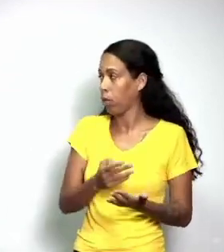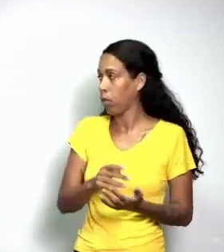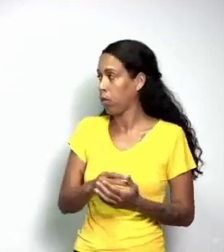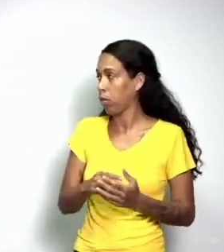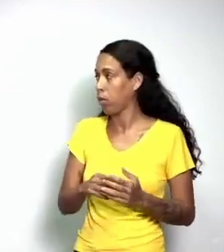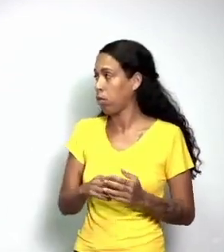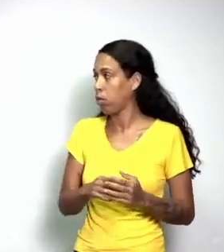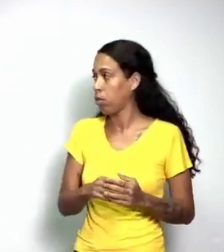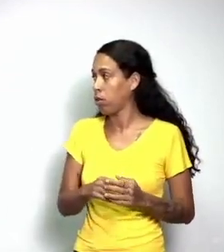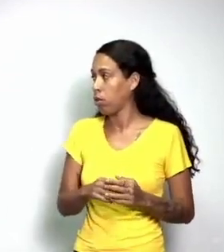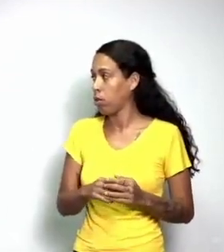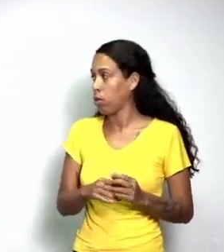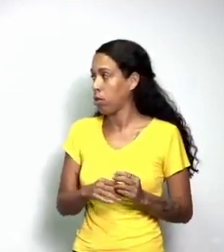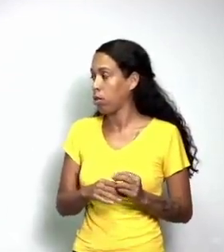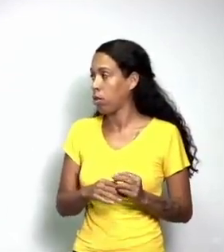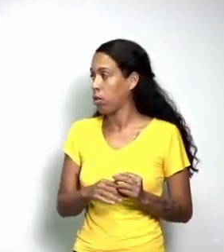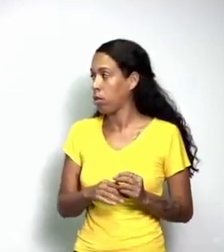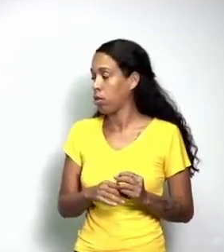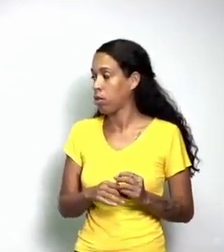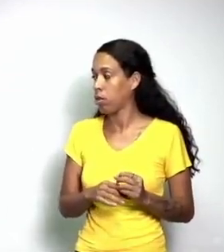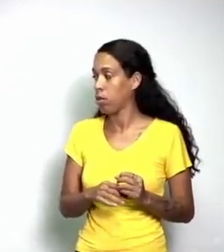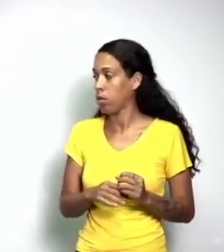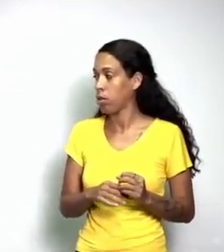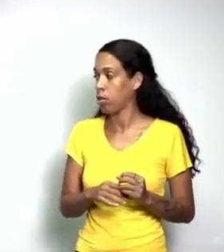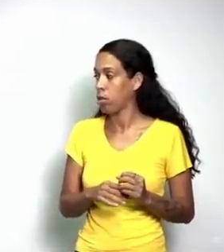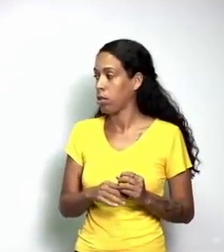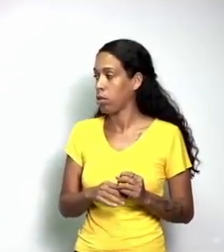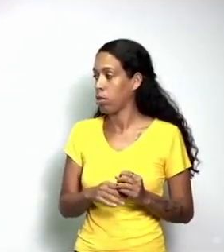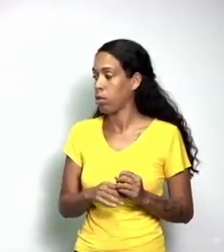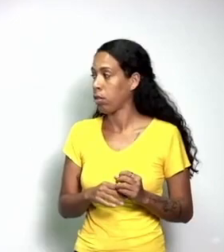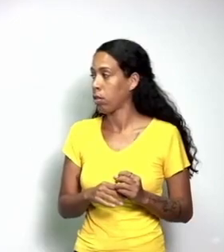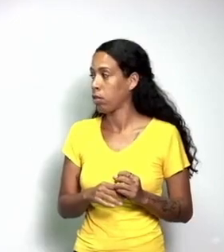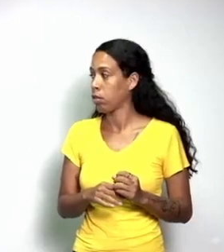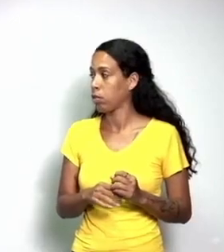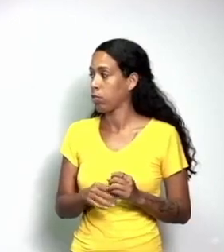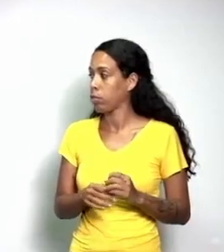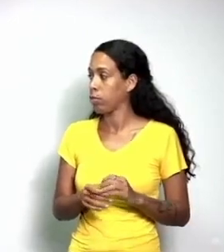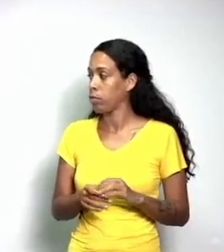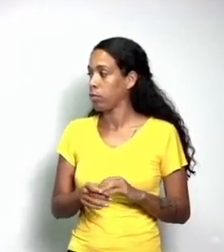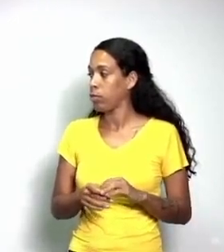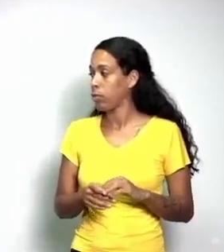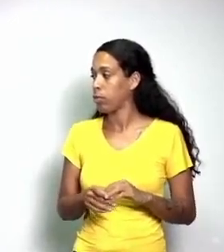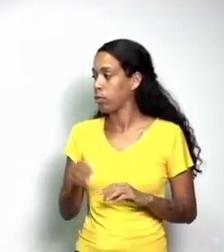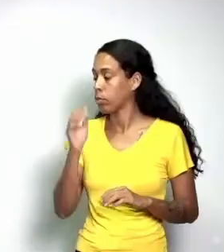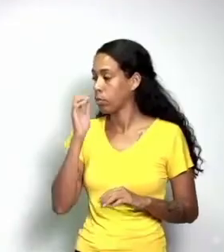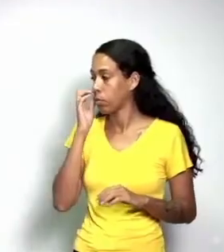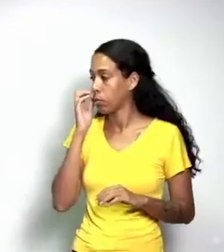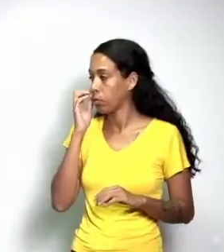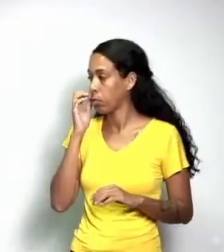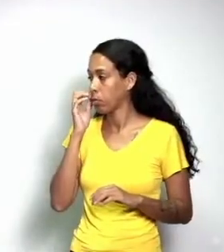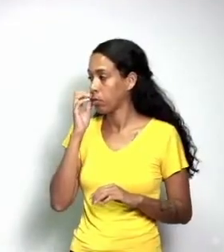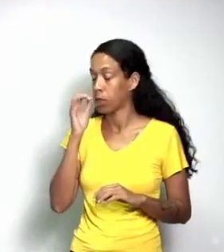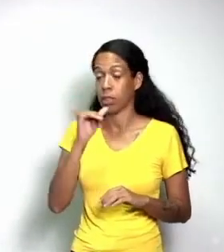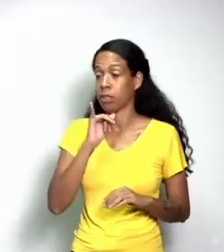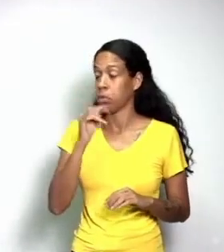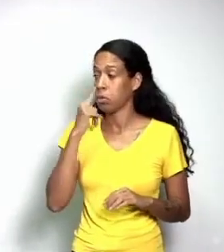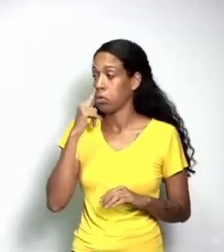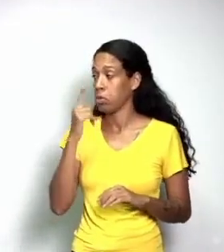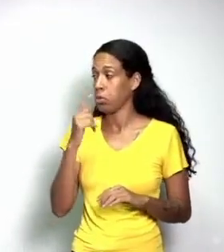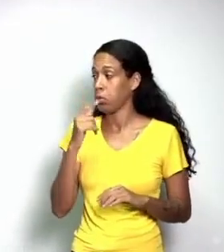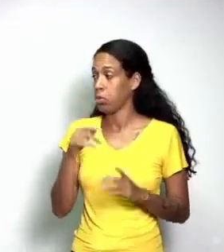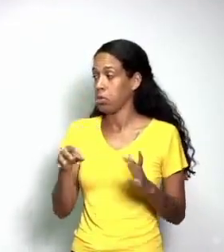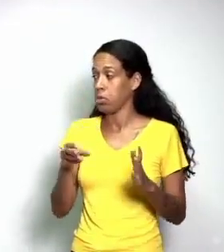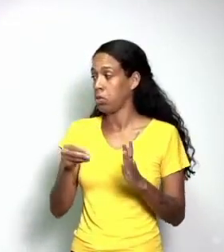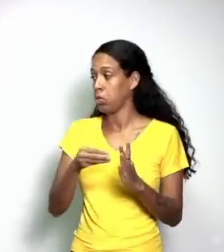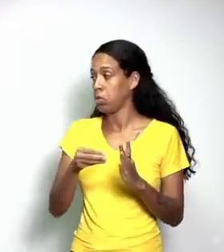soltou. Pode deixar nele. Pode segurar o base plate. Isso. Aí, por exemplo, esse caso aqui, ele está